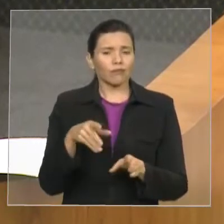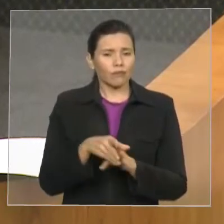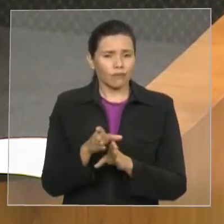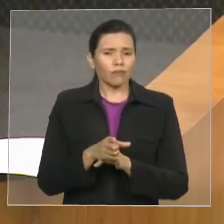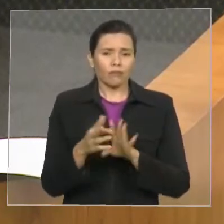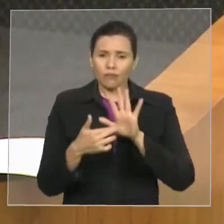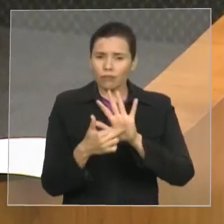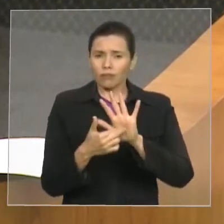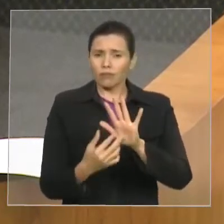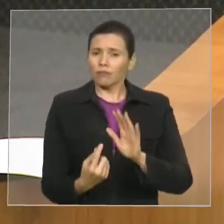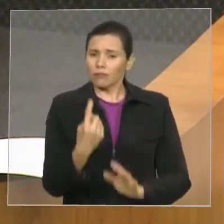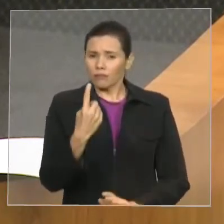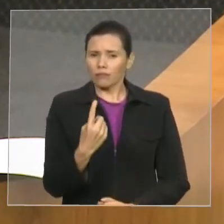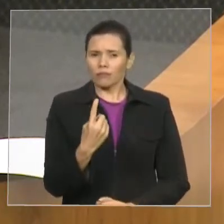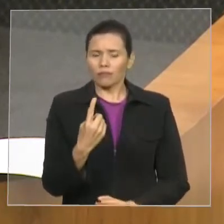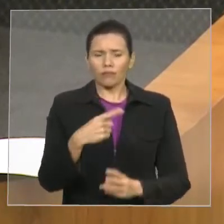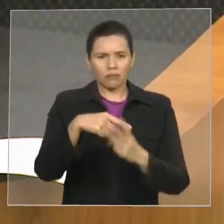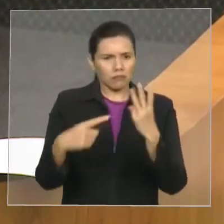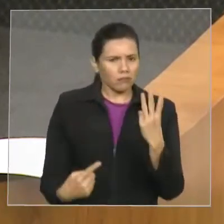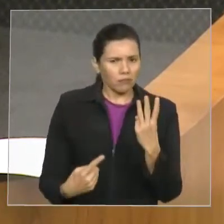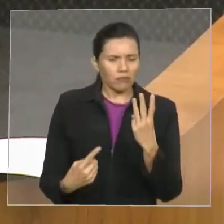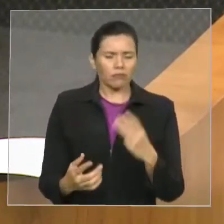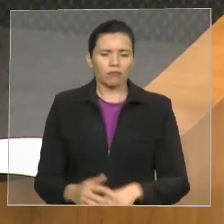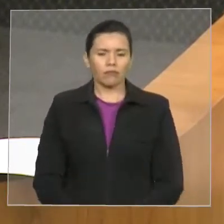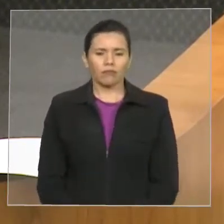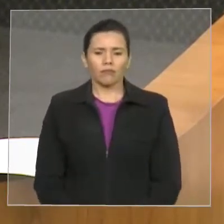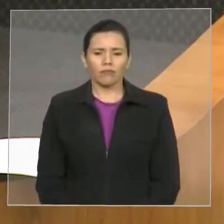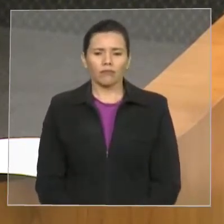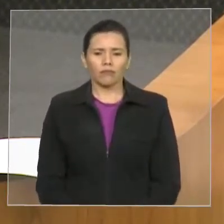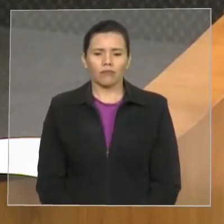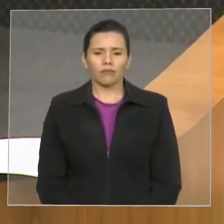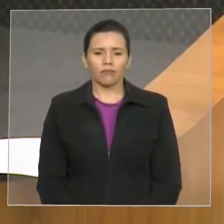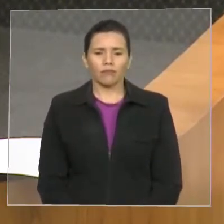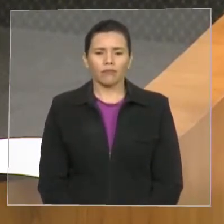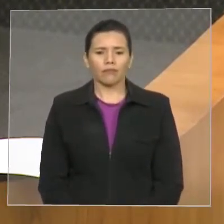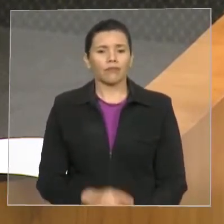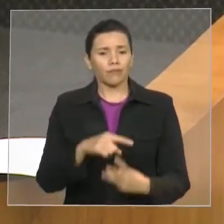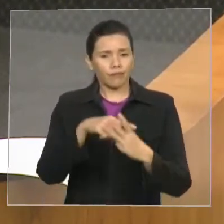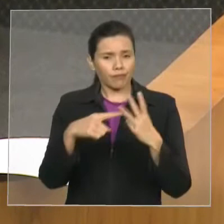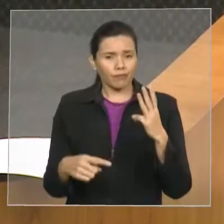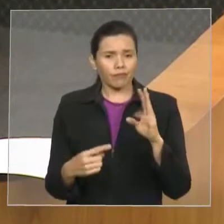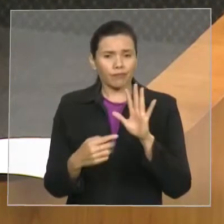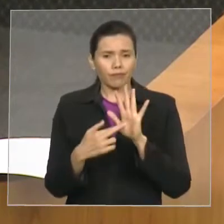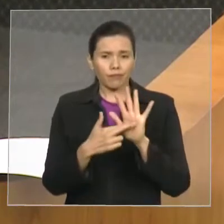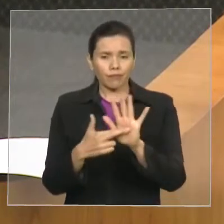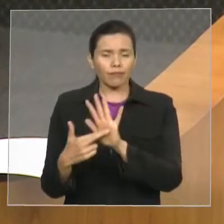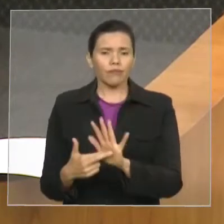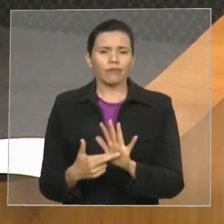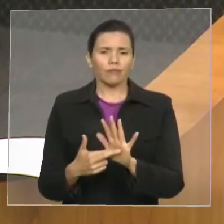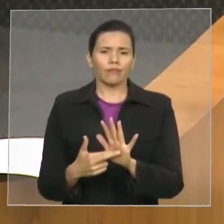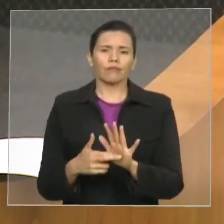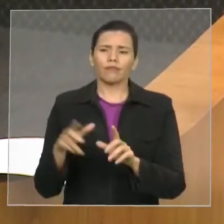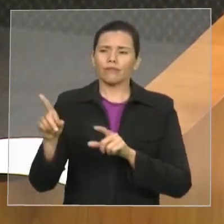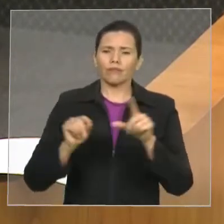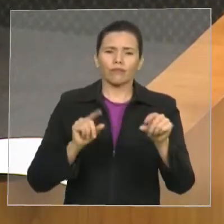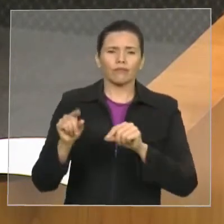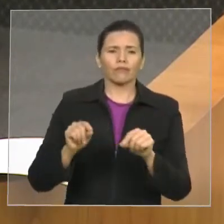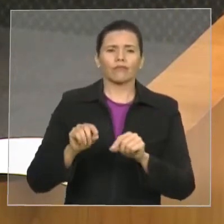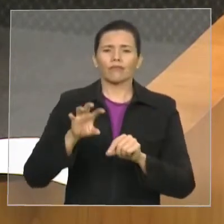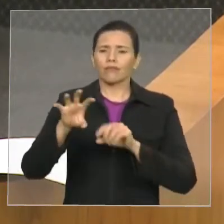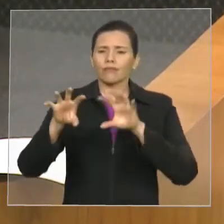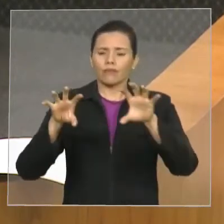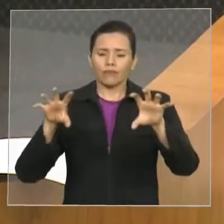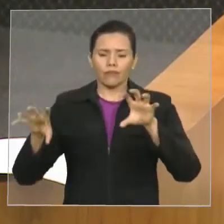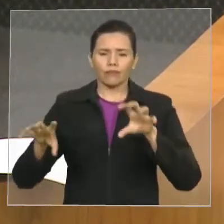diziam que esses 3 representantes tinham que ser distribuídos pelas diversas regiões do Estado do Maranhão.